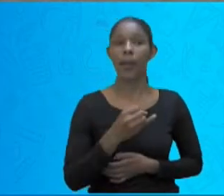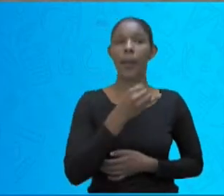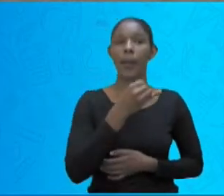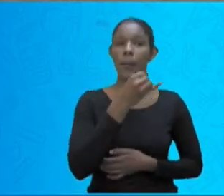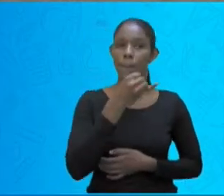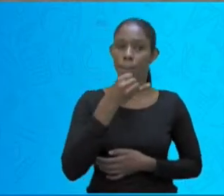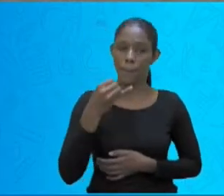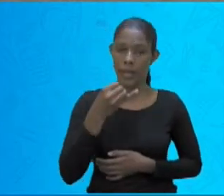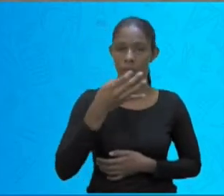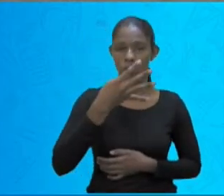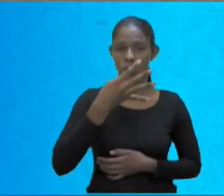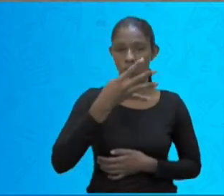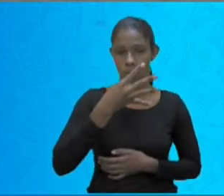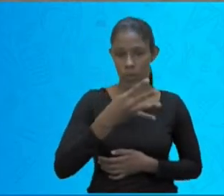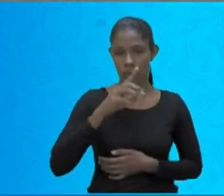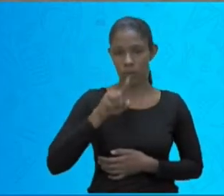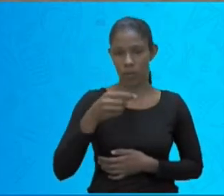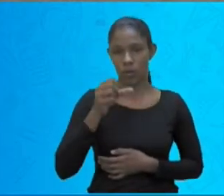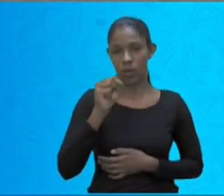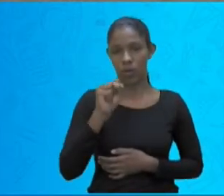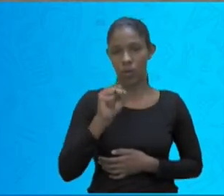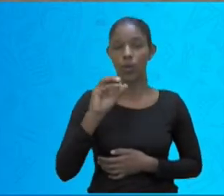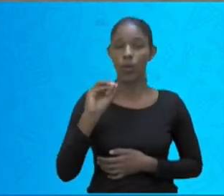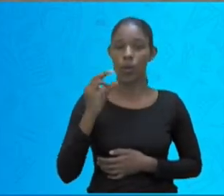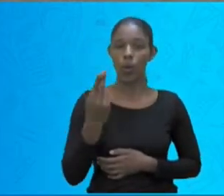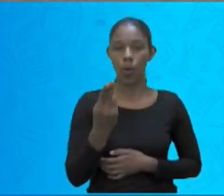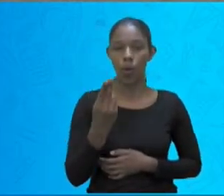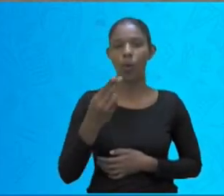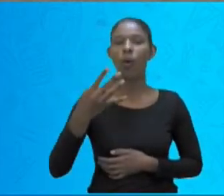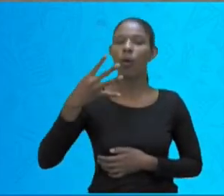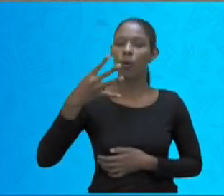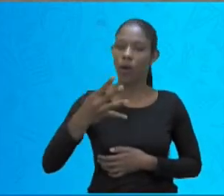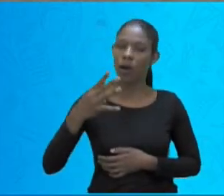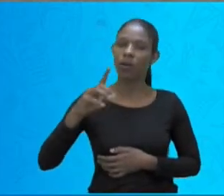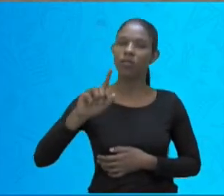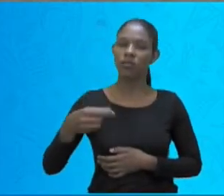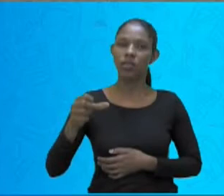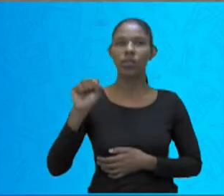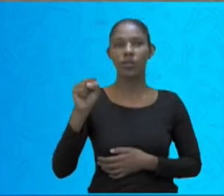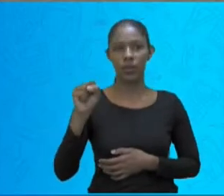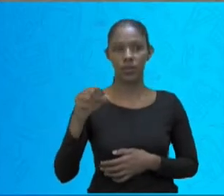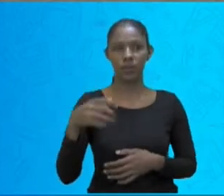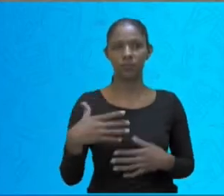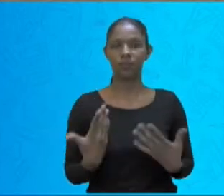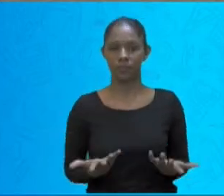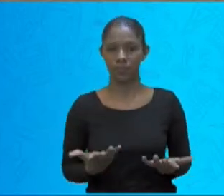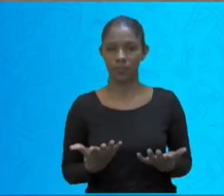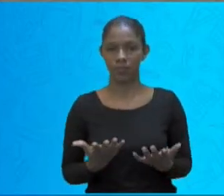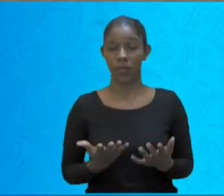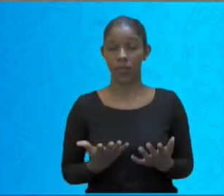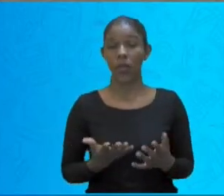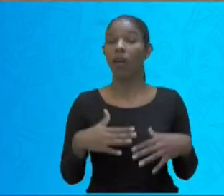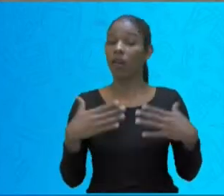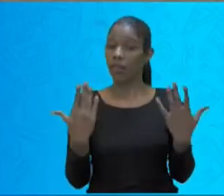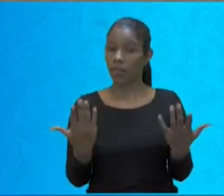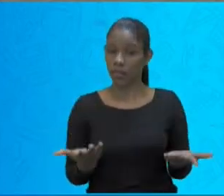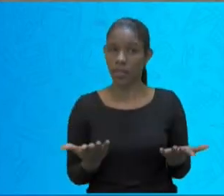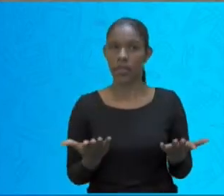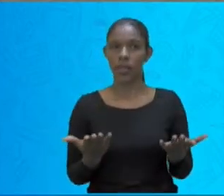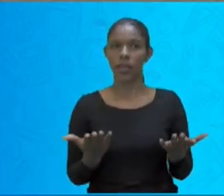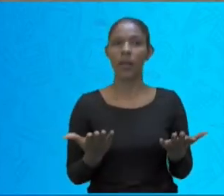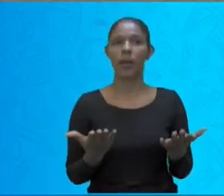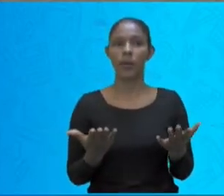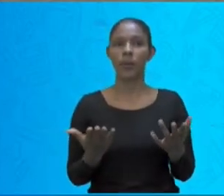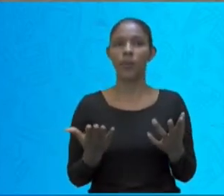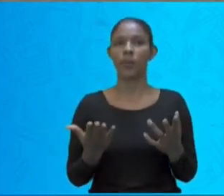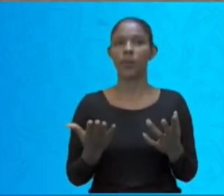e 4,8. Logo, 23,04 é um quadrado perfeito, porque tem